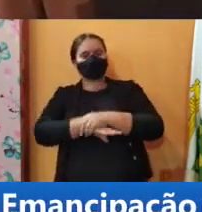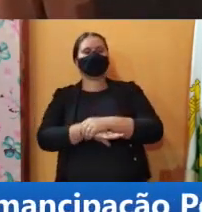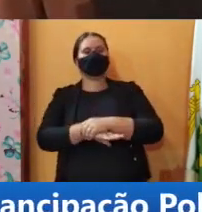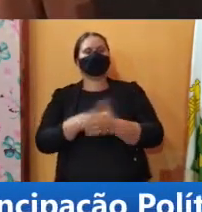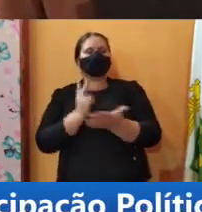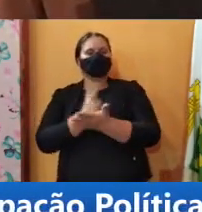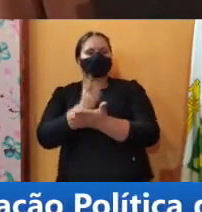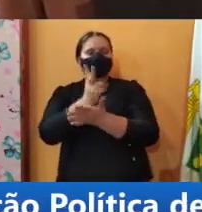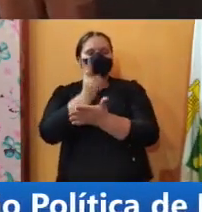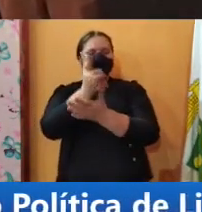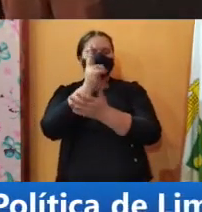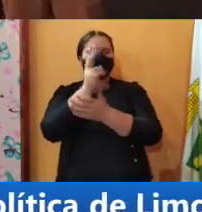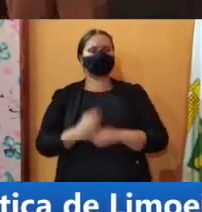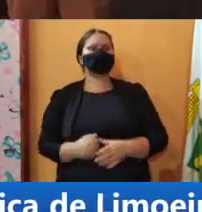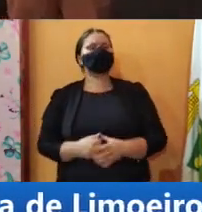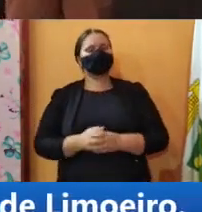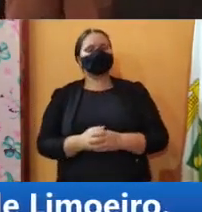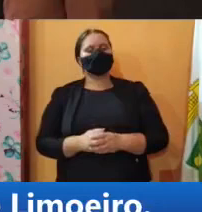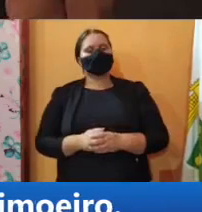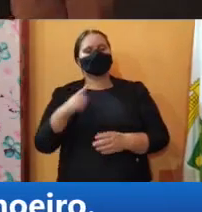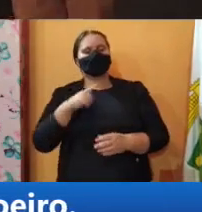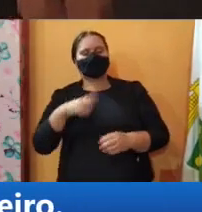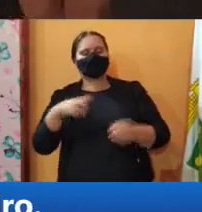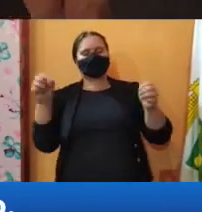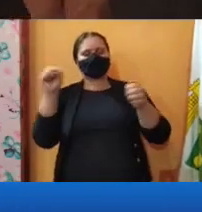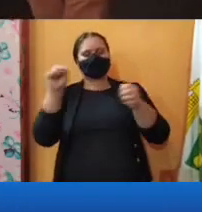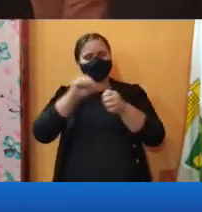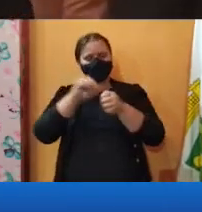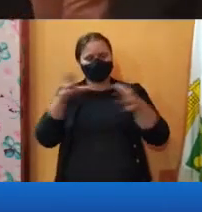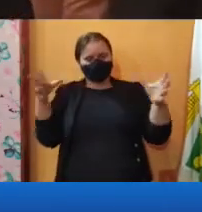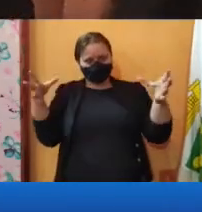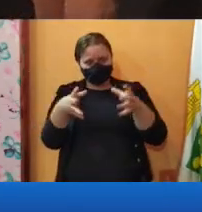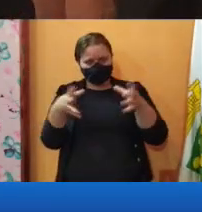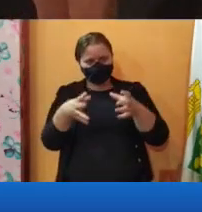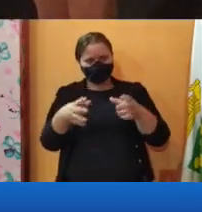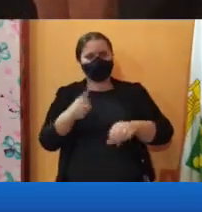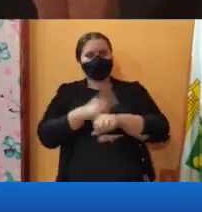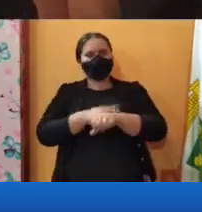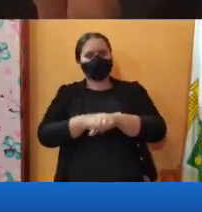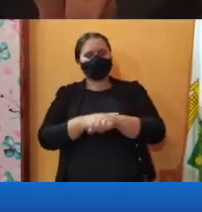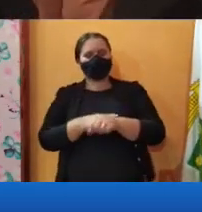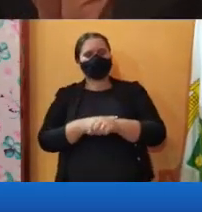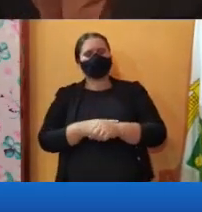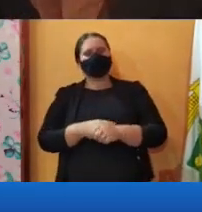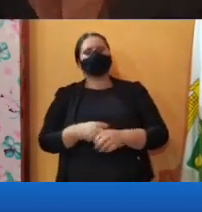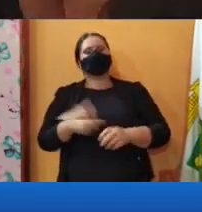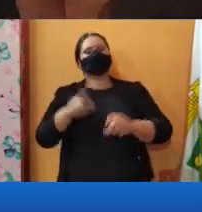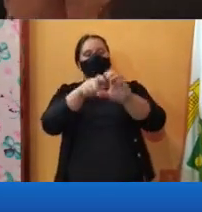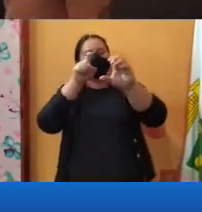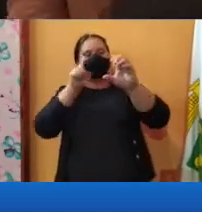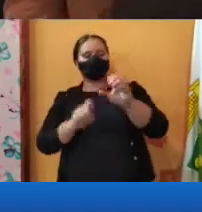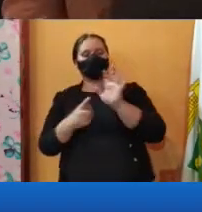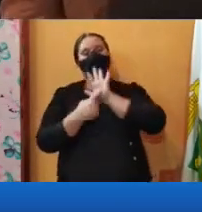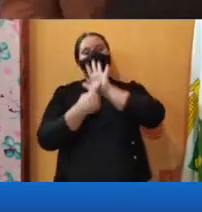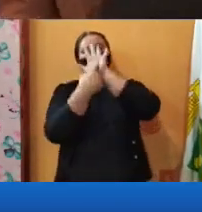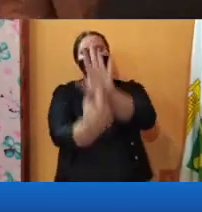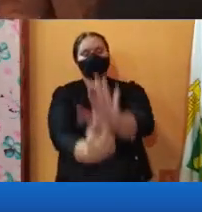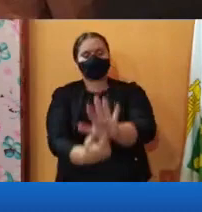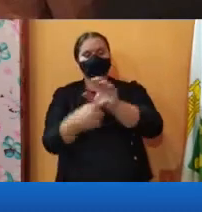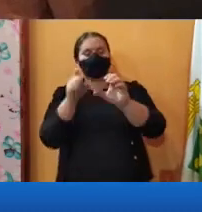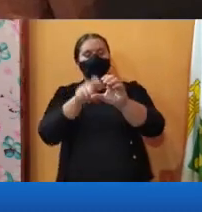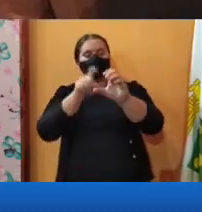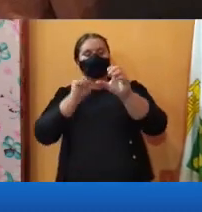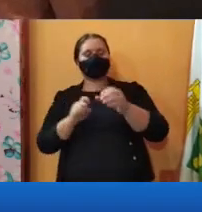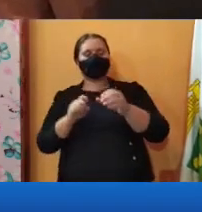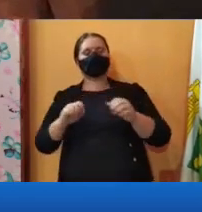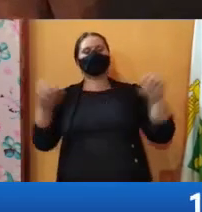mim conseguir, e para todos que compõem a equipe, conseguir, num momento como esse de emancipação, mostrarmos a emancipação